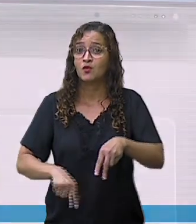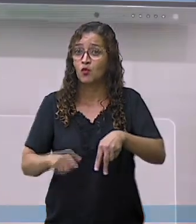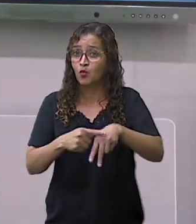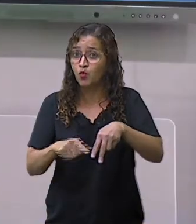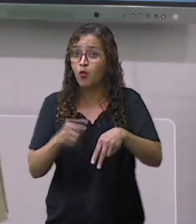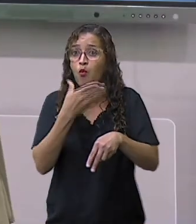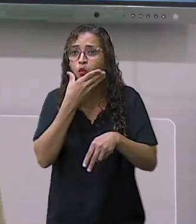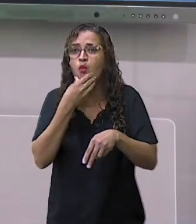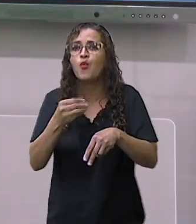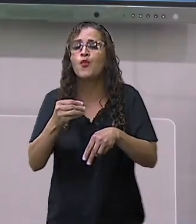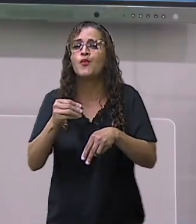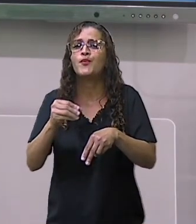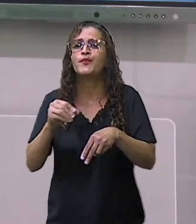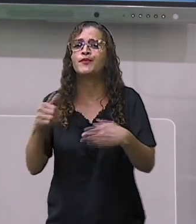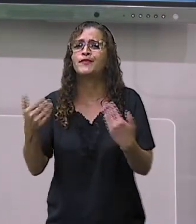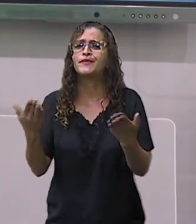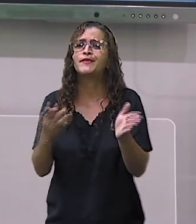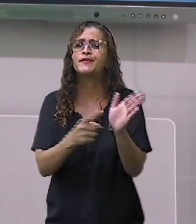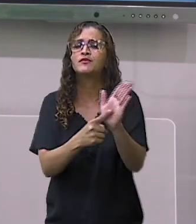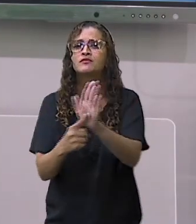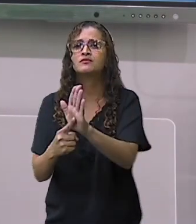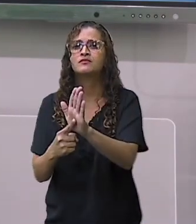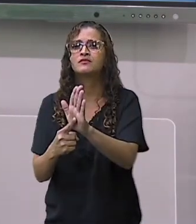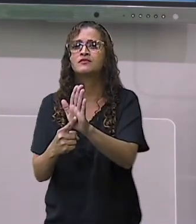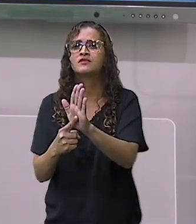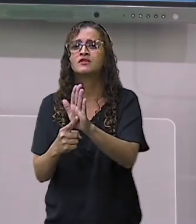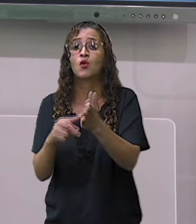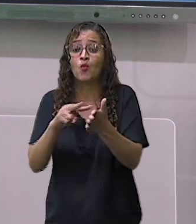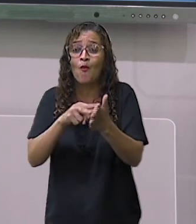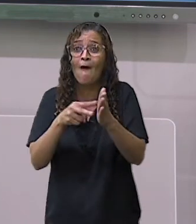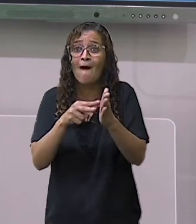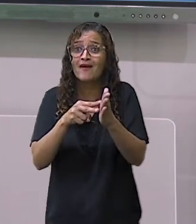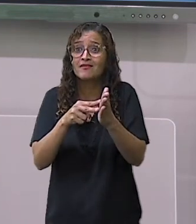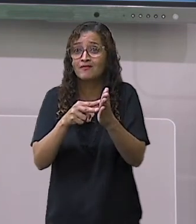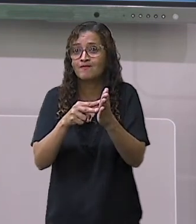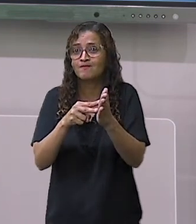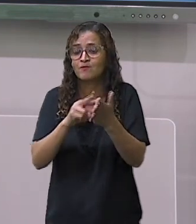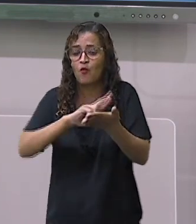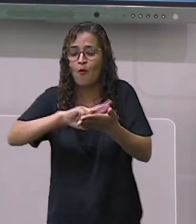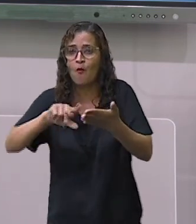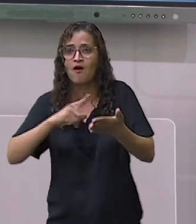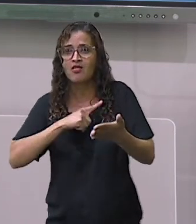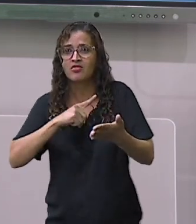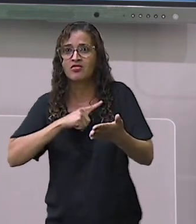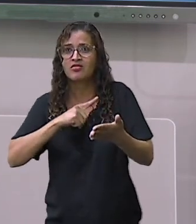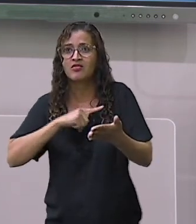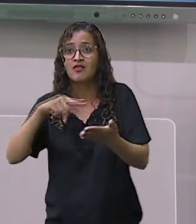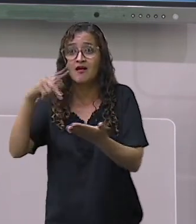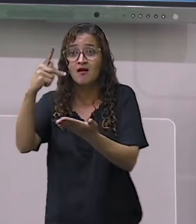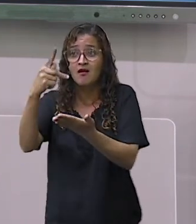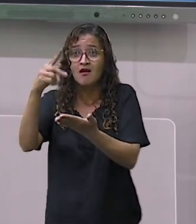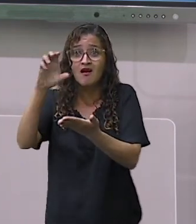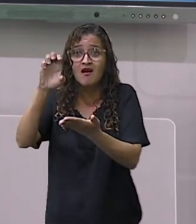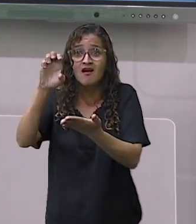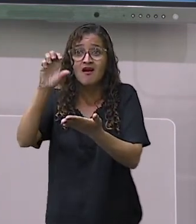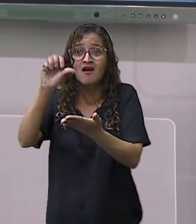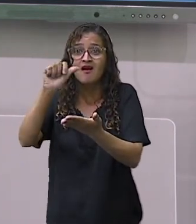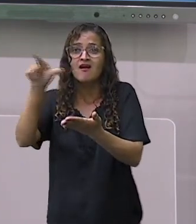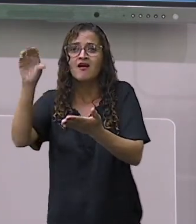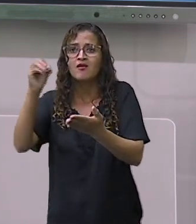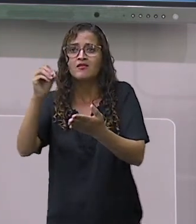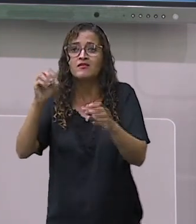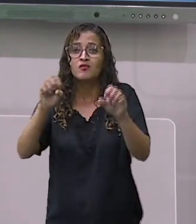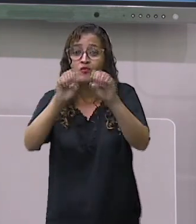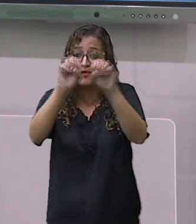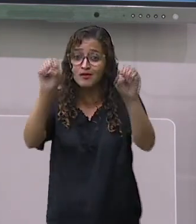essa definição. Então, nós vimos o quê? Que o peão, ele tem várias estruturas